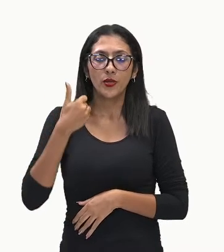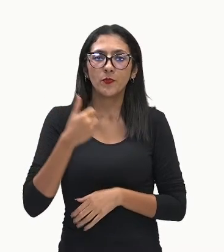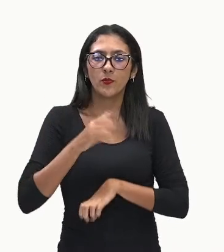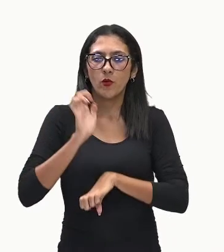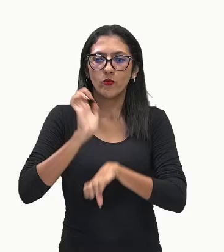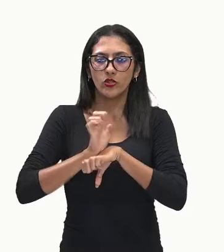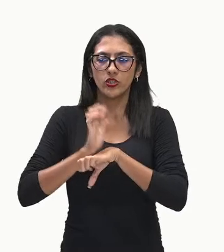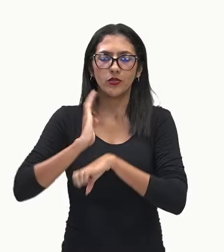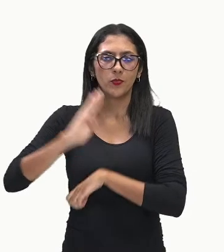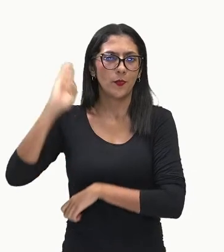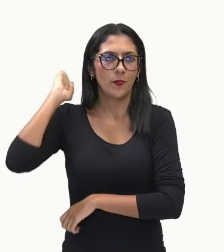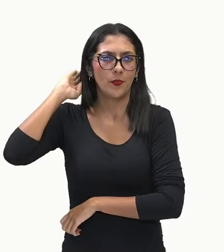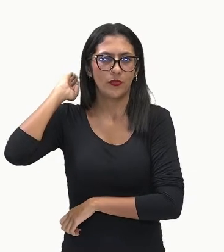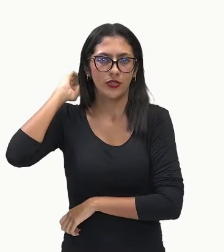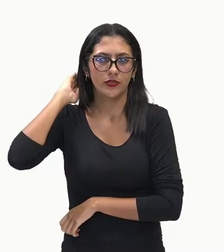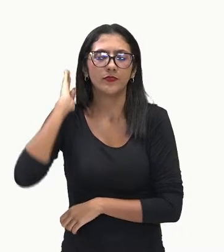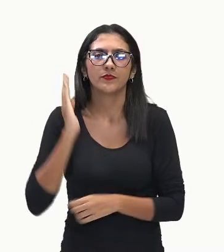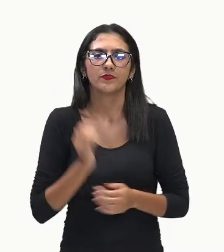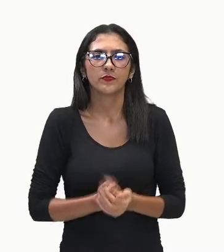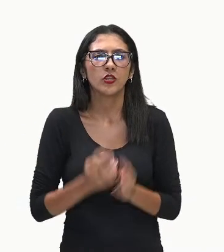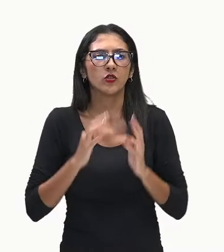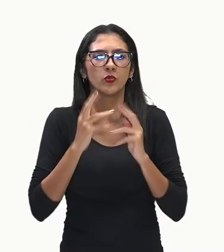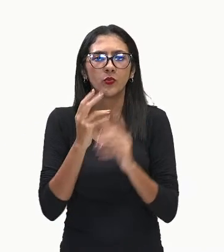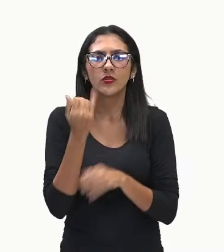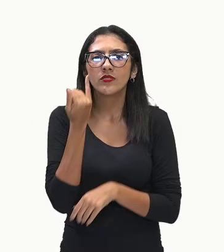aqui, que todas as taxas,